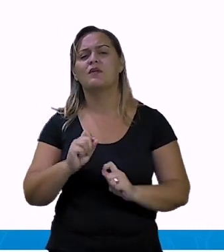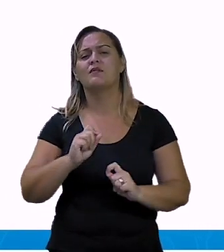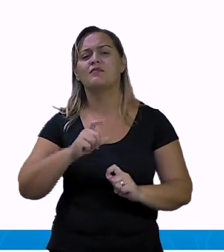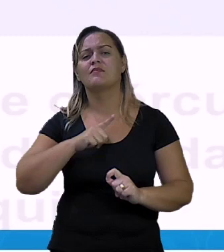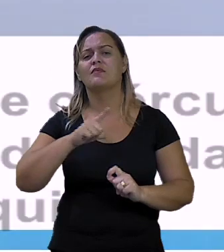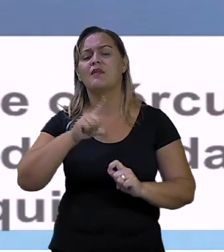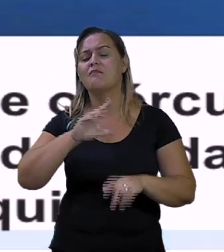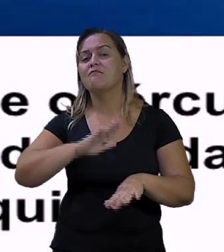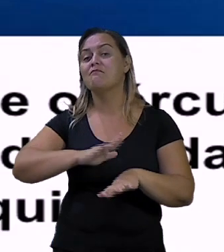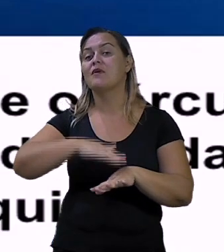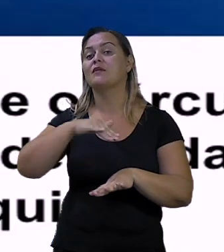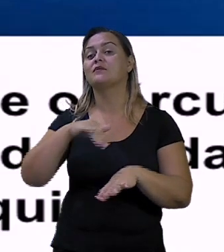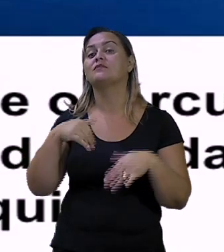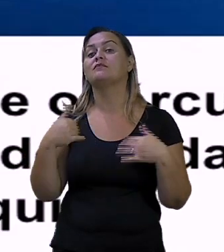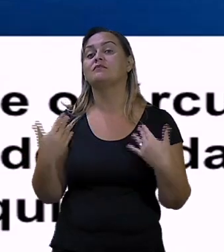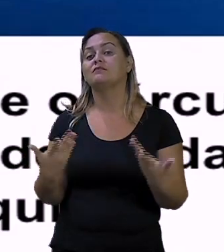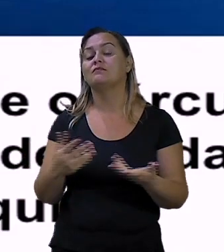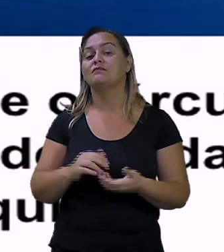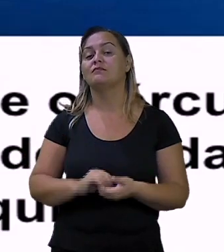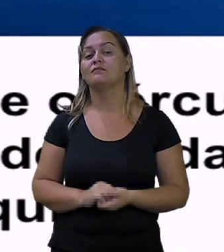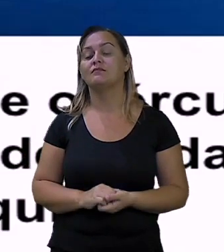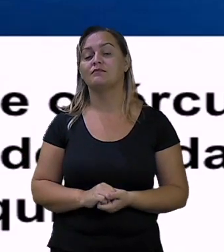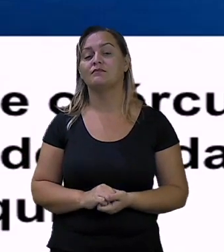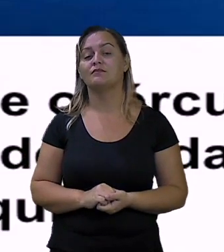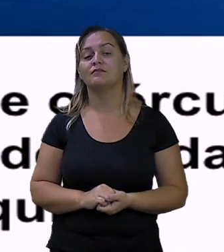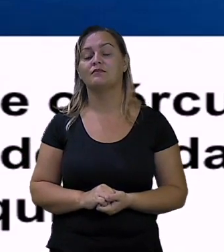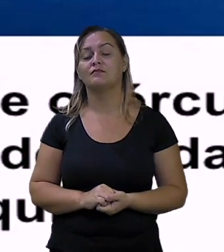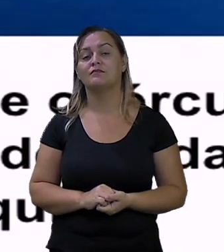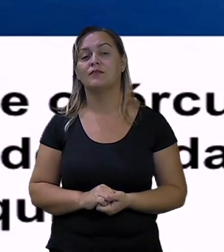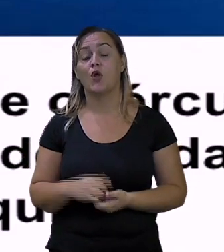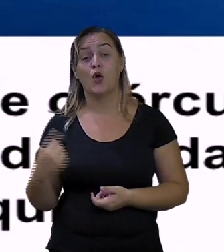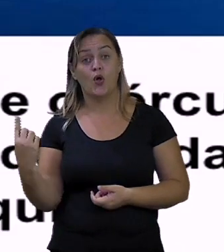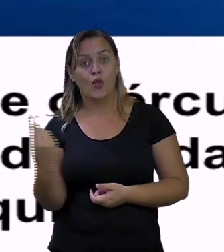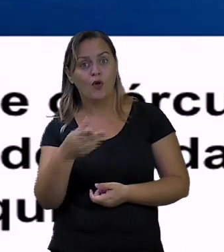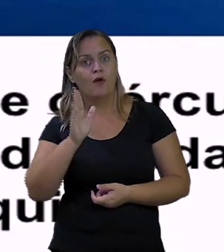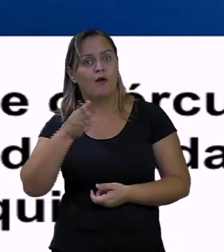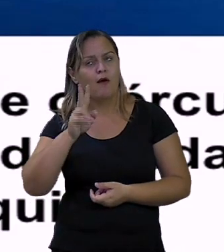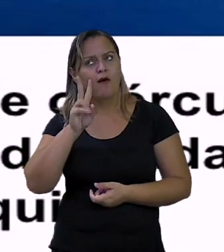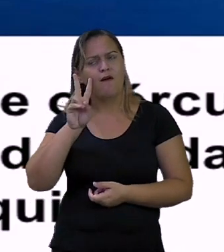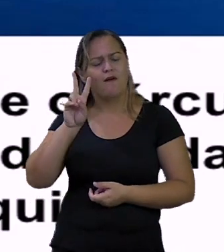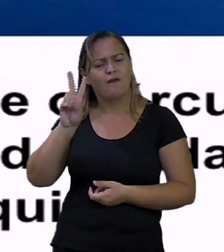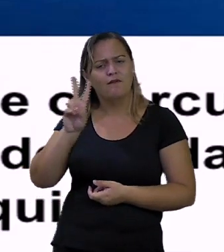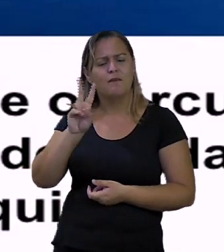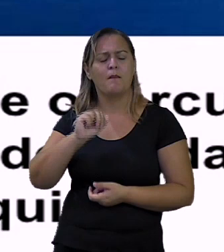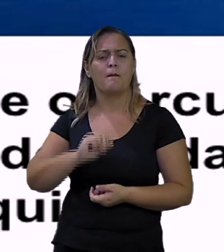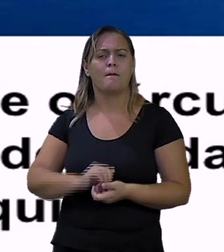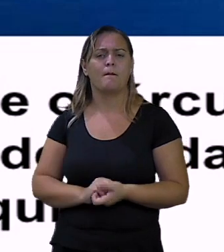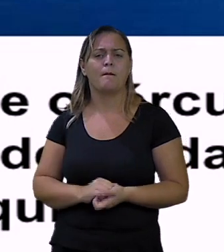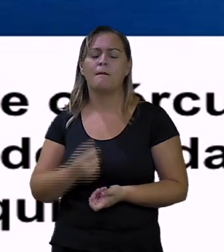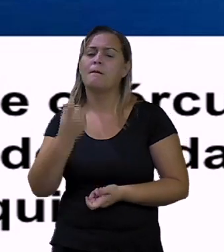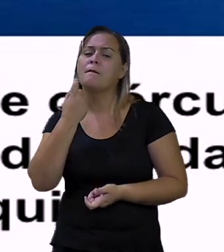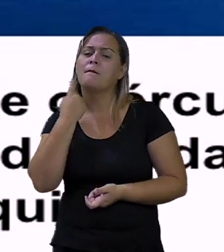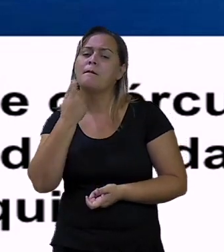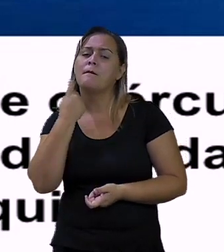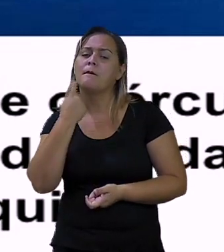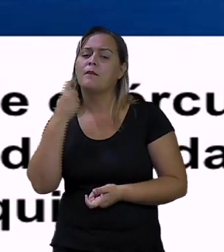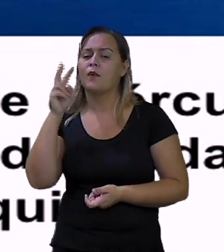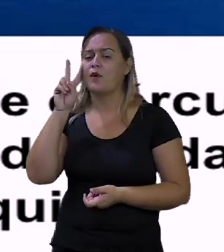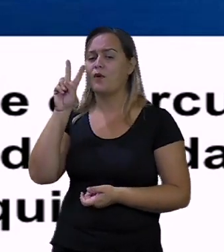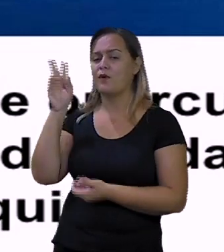mais a gente vai aprender falamos diz peixes que tem lhe apresenta Só